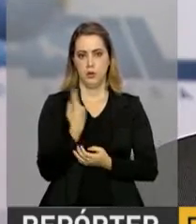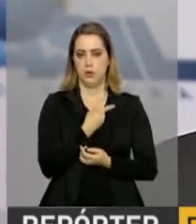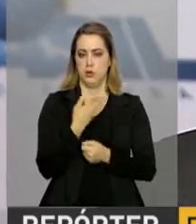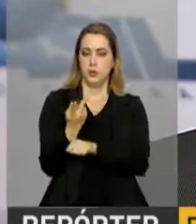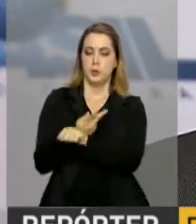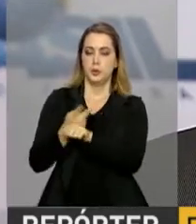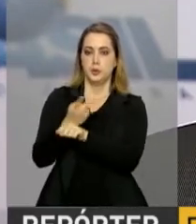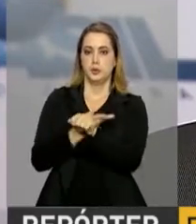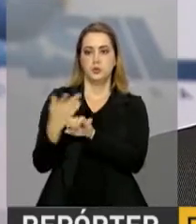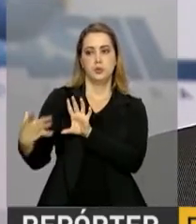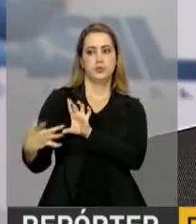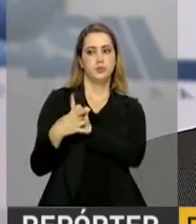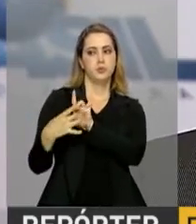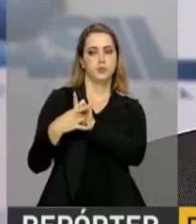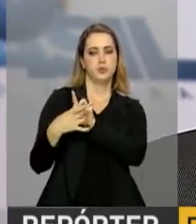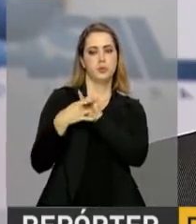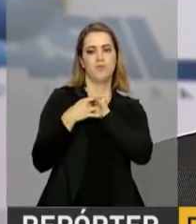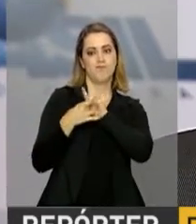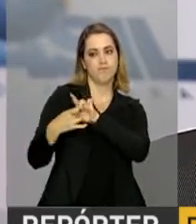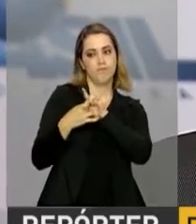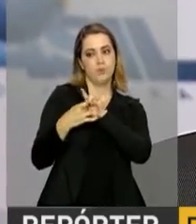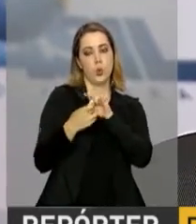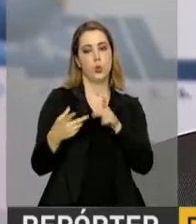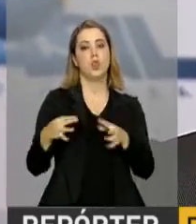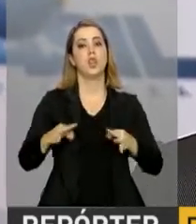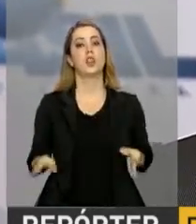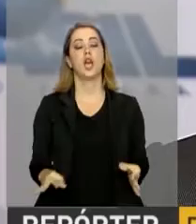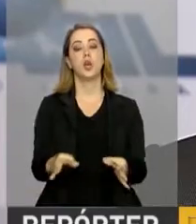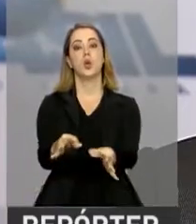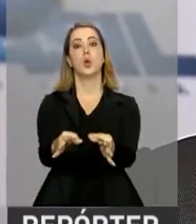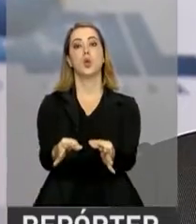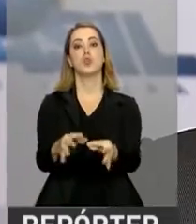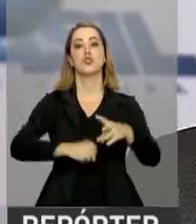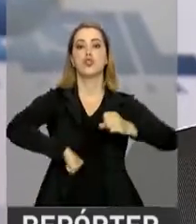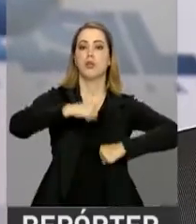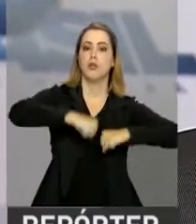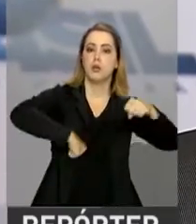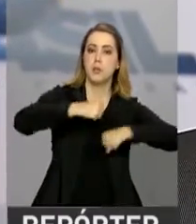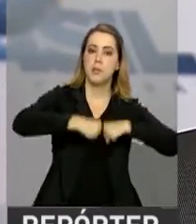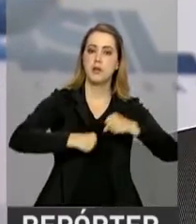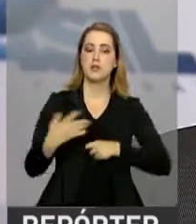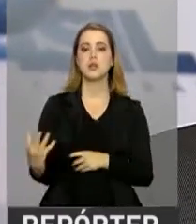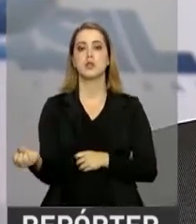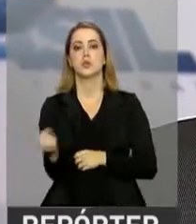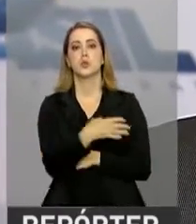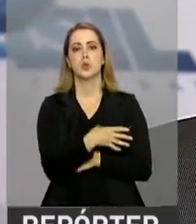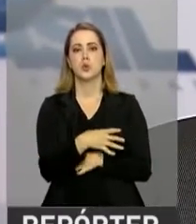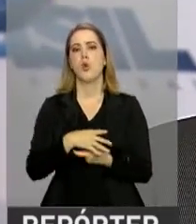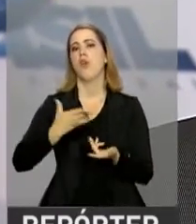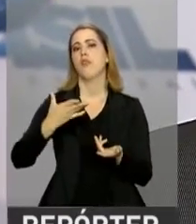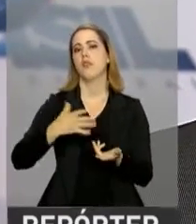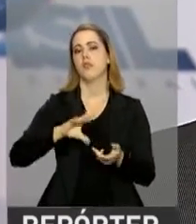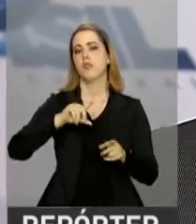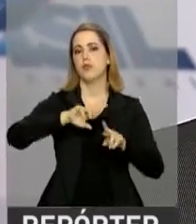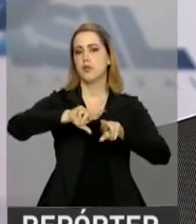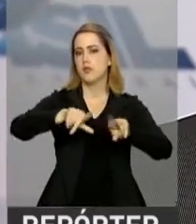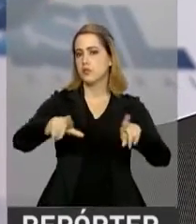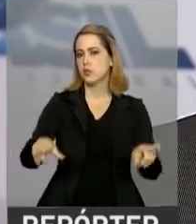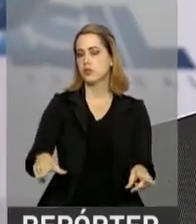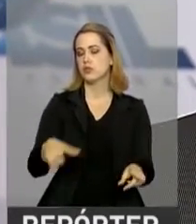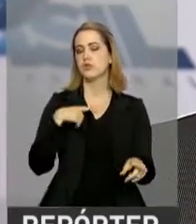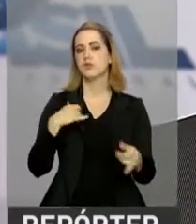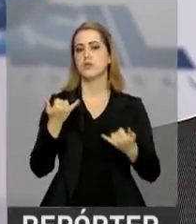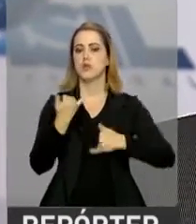pipeline outros mags outros novos o dos novos é outras novas moléculas que estão ainda